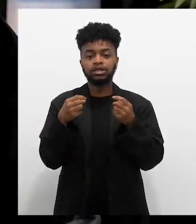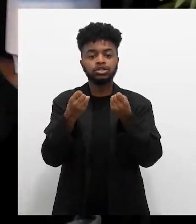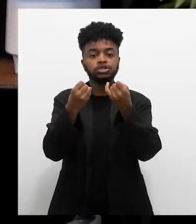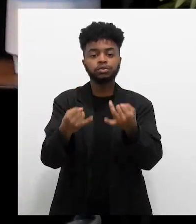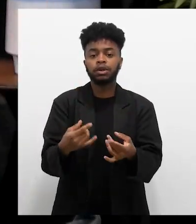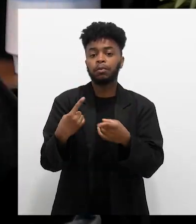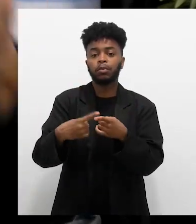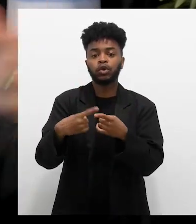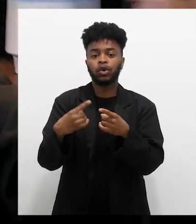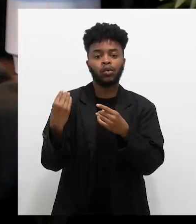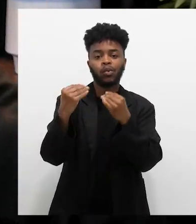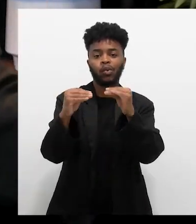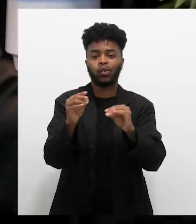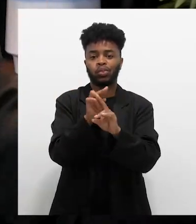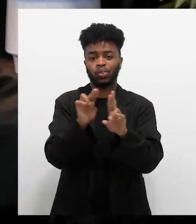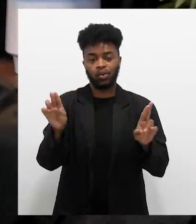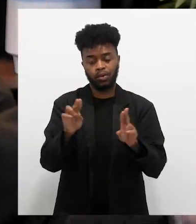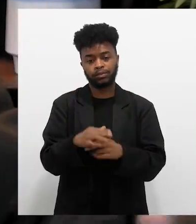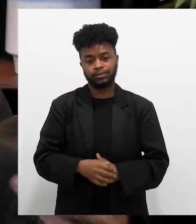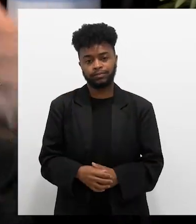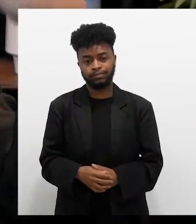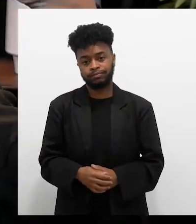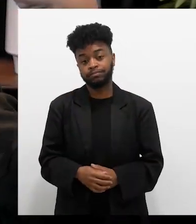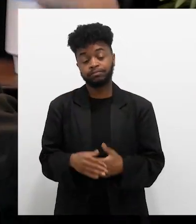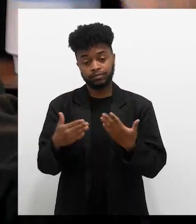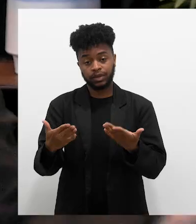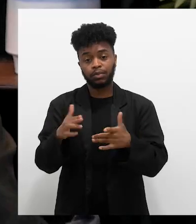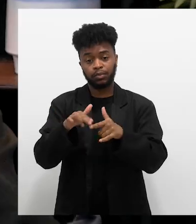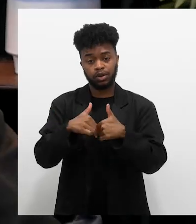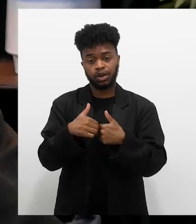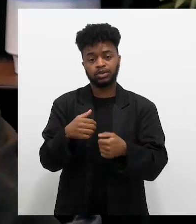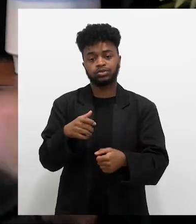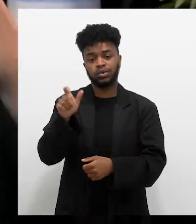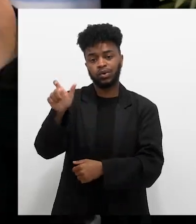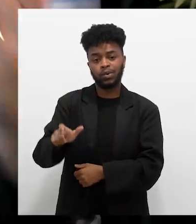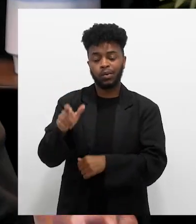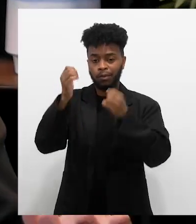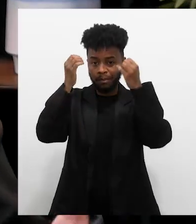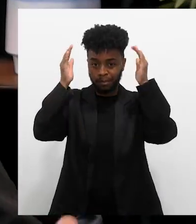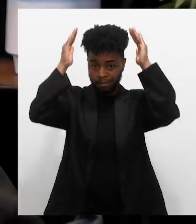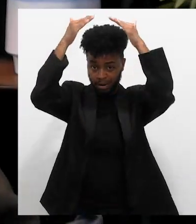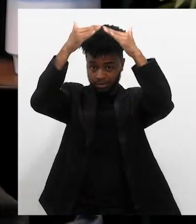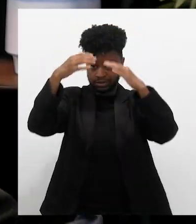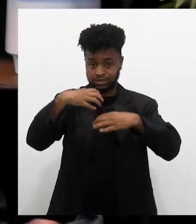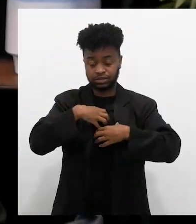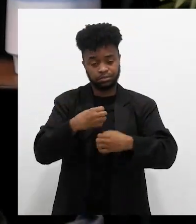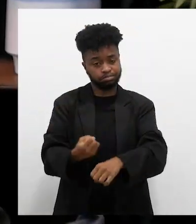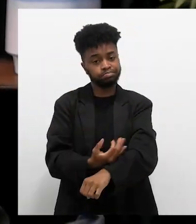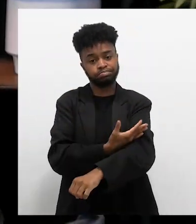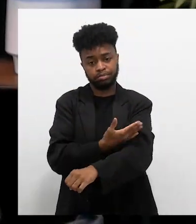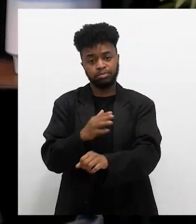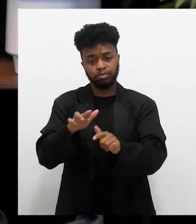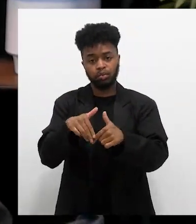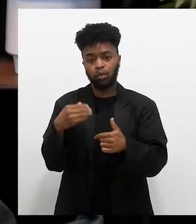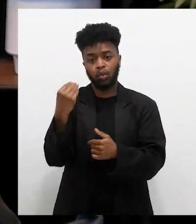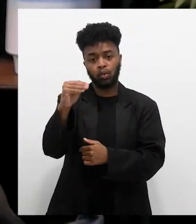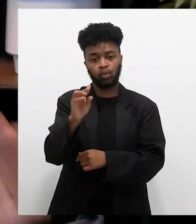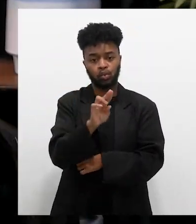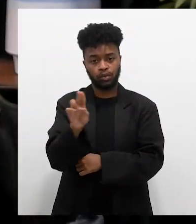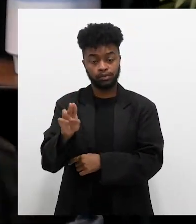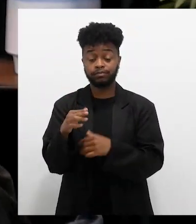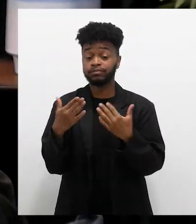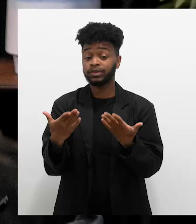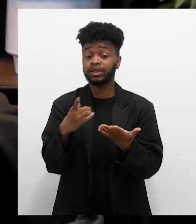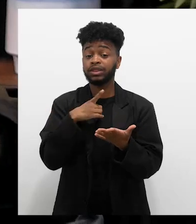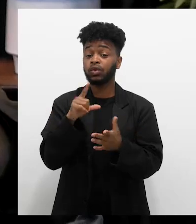explica por quê. Porque o Papa Gregório XIV, 1590, muito emocionado com sua eleição, verteu lágrimas naquele local e pegou, o apelido pegou. Então o